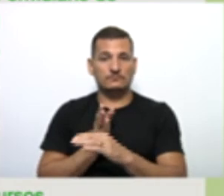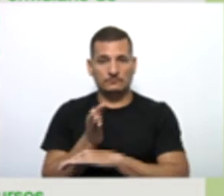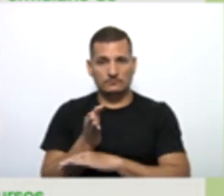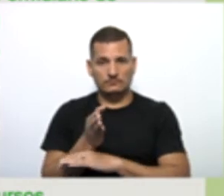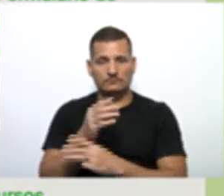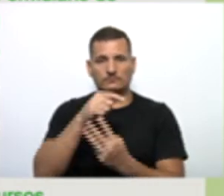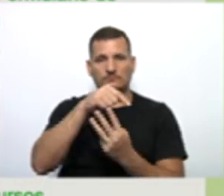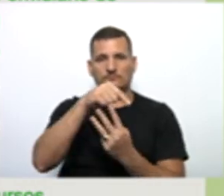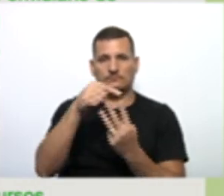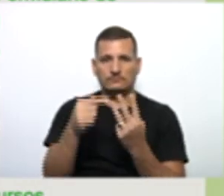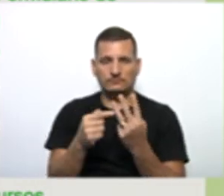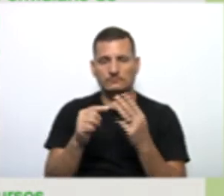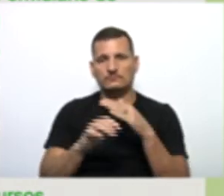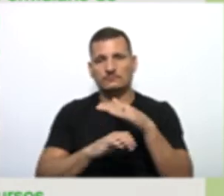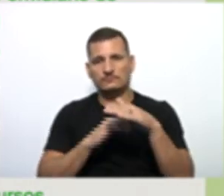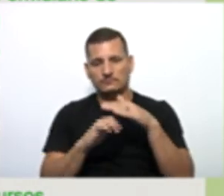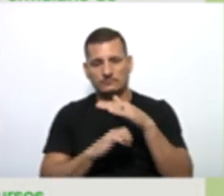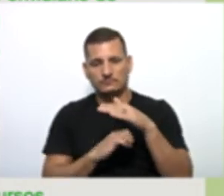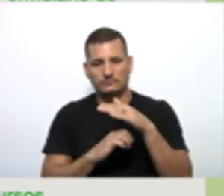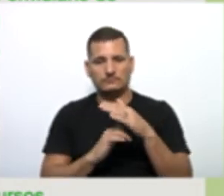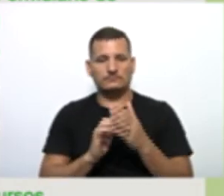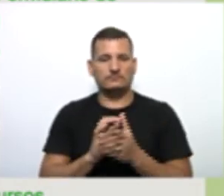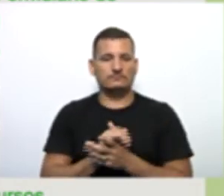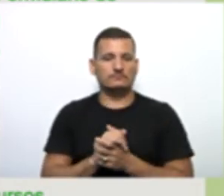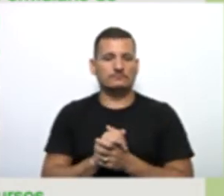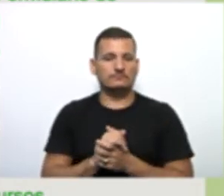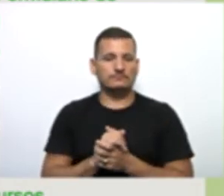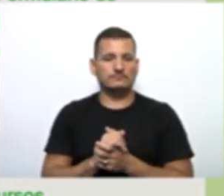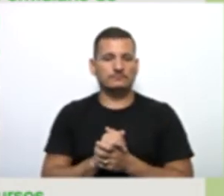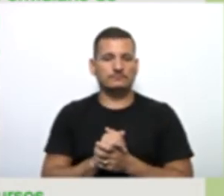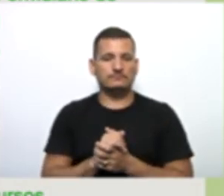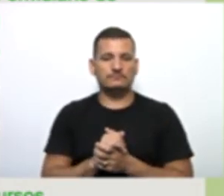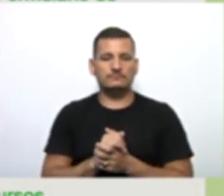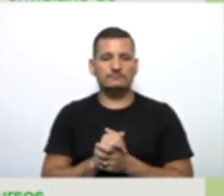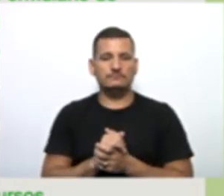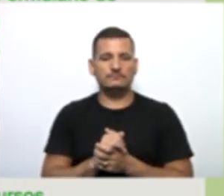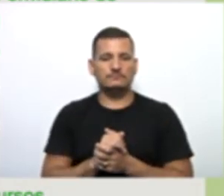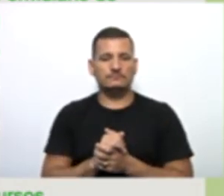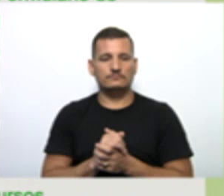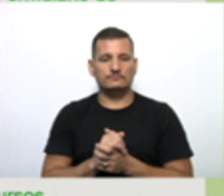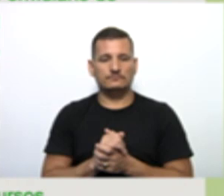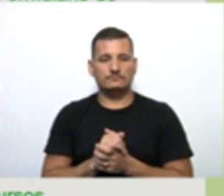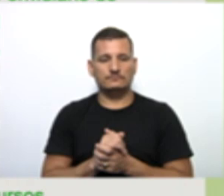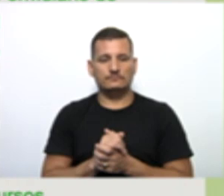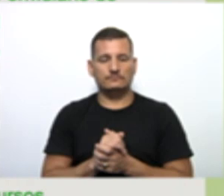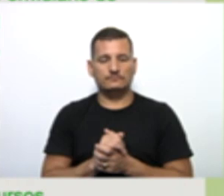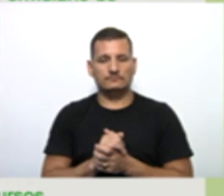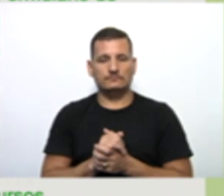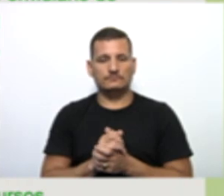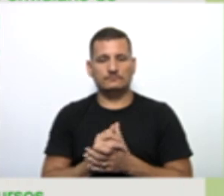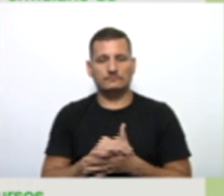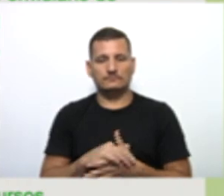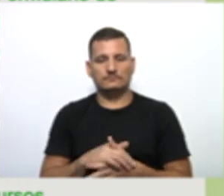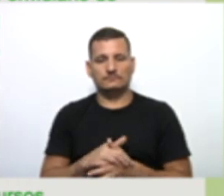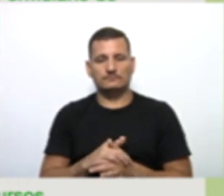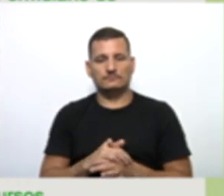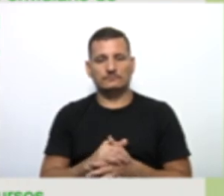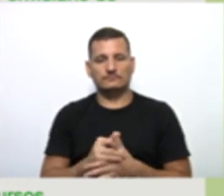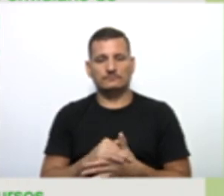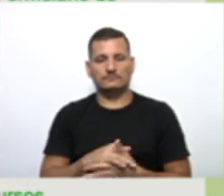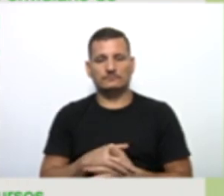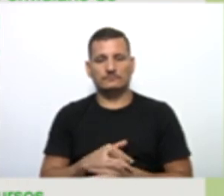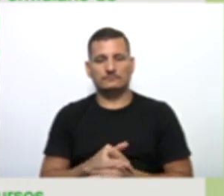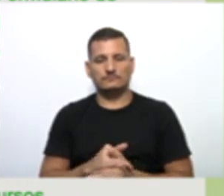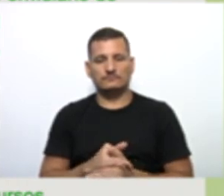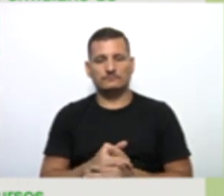ou instituições públicas e aplicar o questionário em forma de formulário, né? E aí, observando as dicas do professor Cássio,